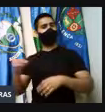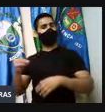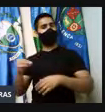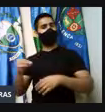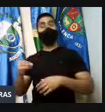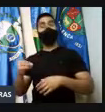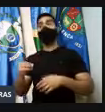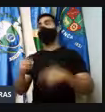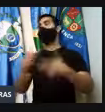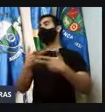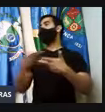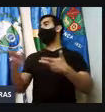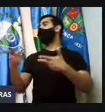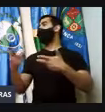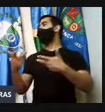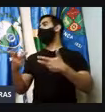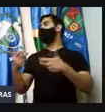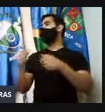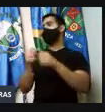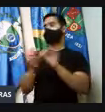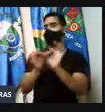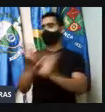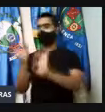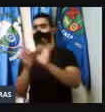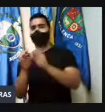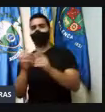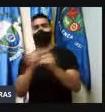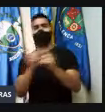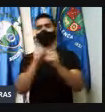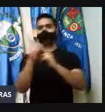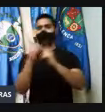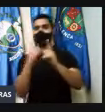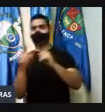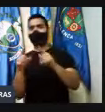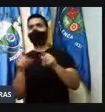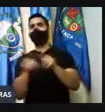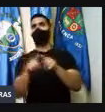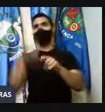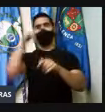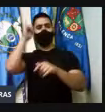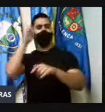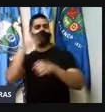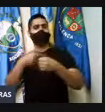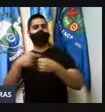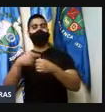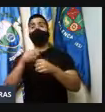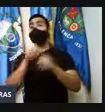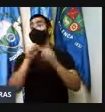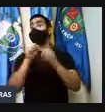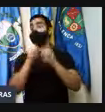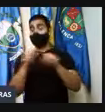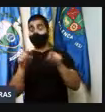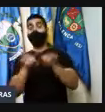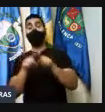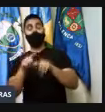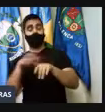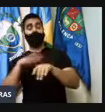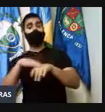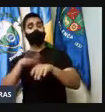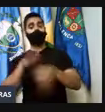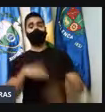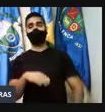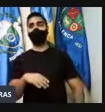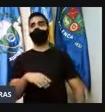de material para estruturar as estradas vicinais do município, com possibilidade de ainda mais.